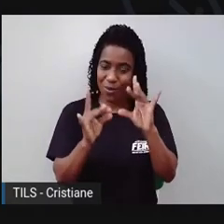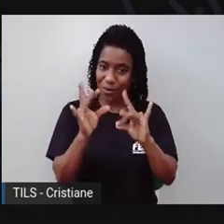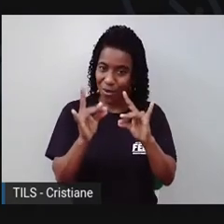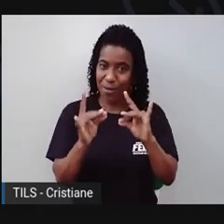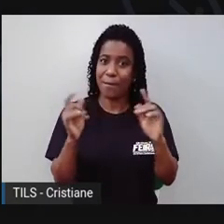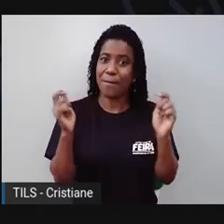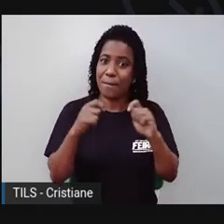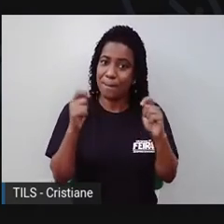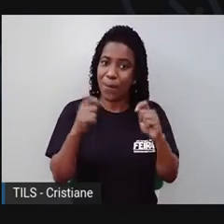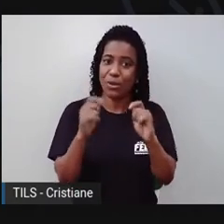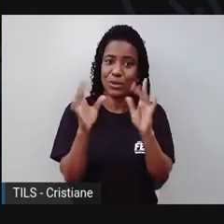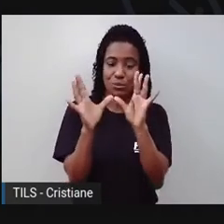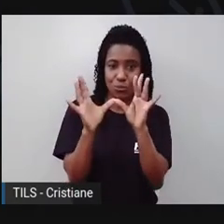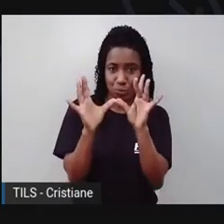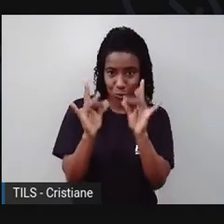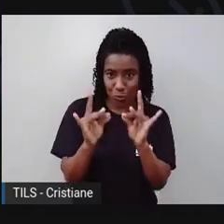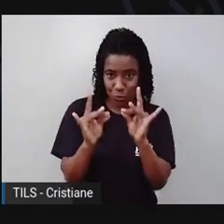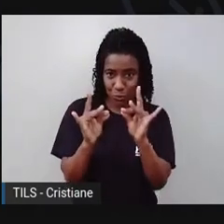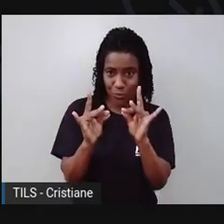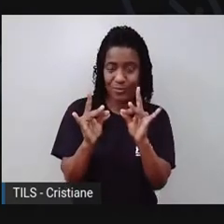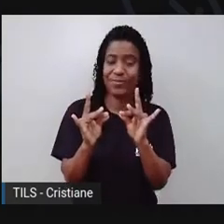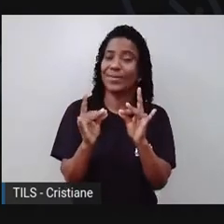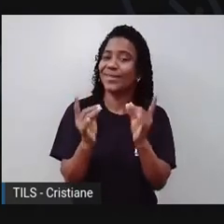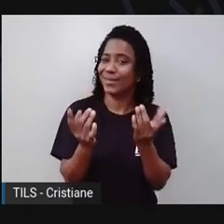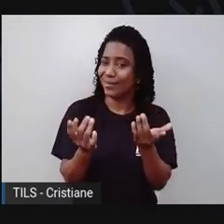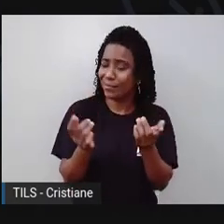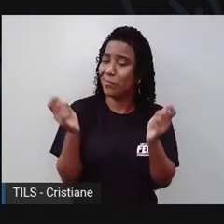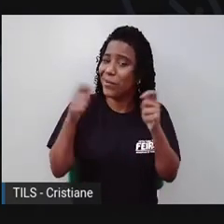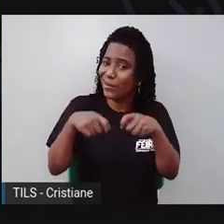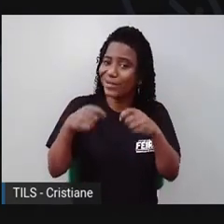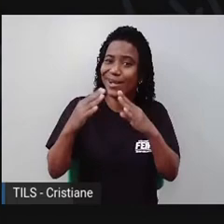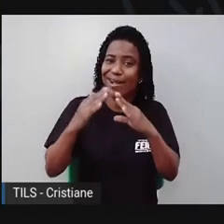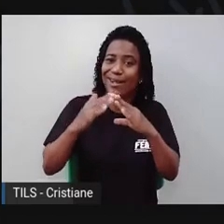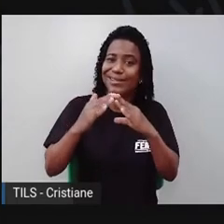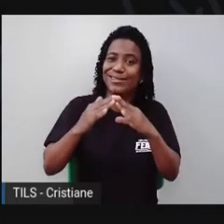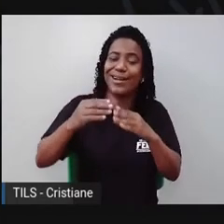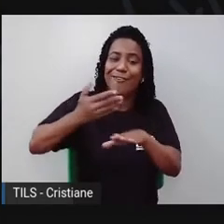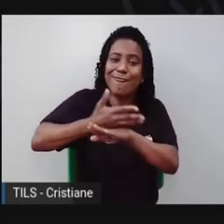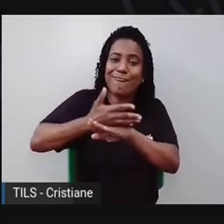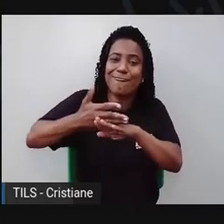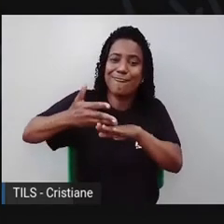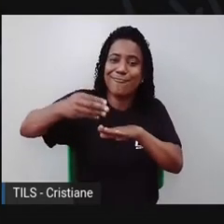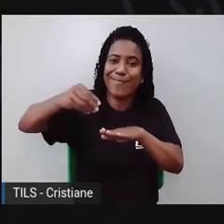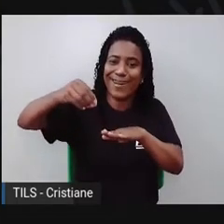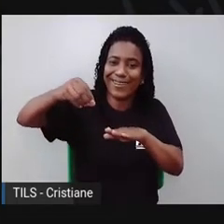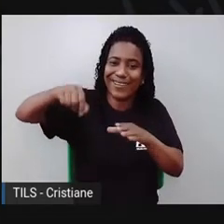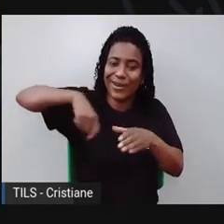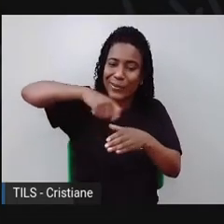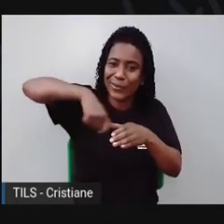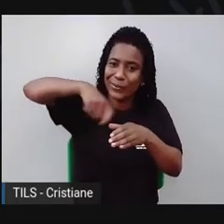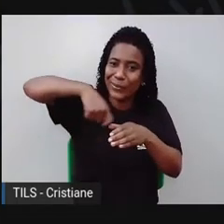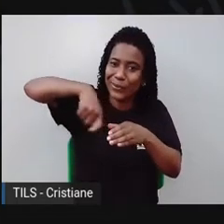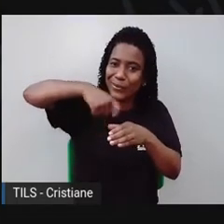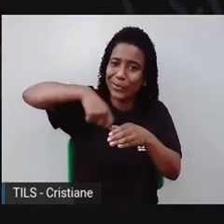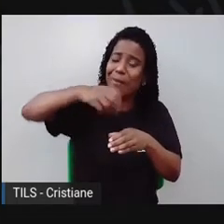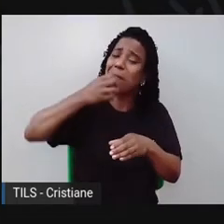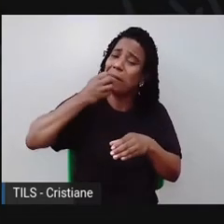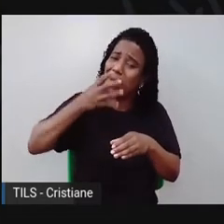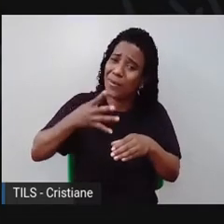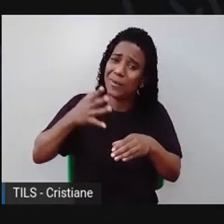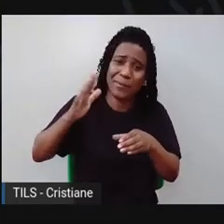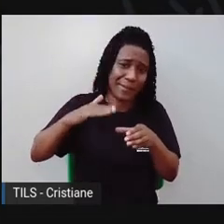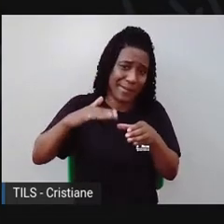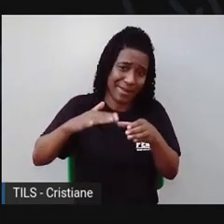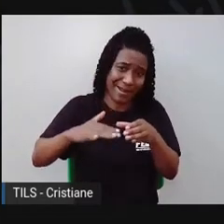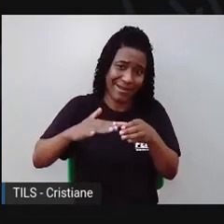aquele grudezinho, que dá a mesma coisa, é o mesmo efeito e sai mais barato. A